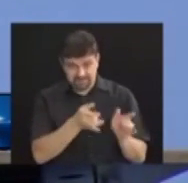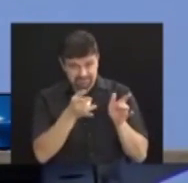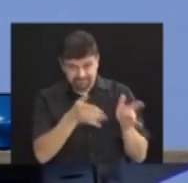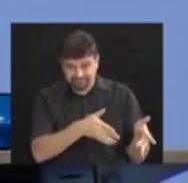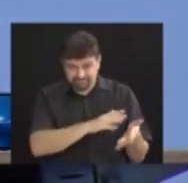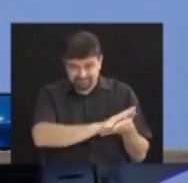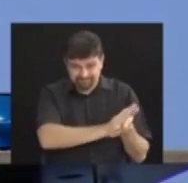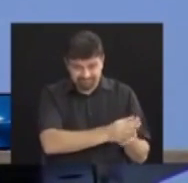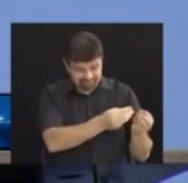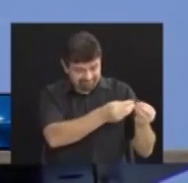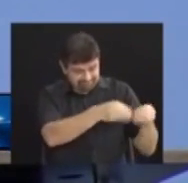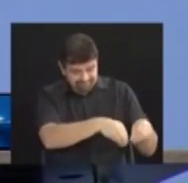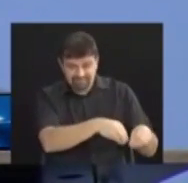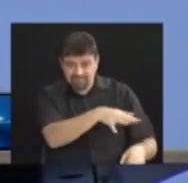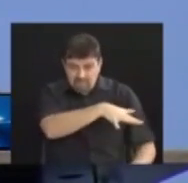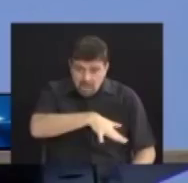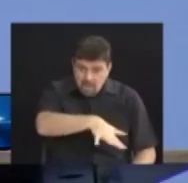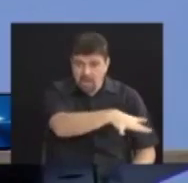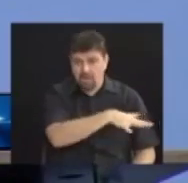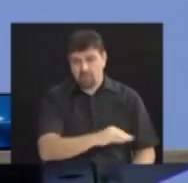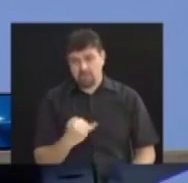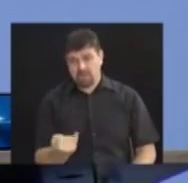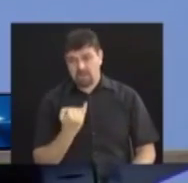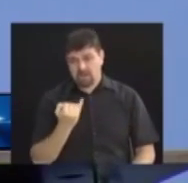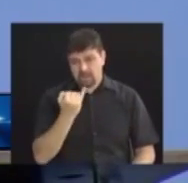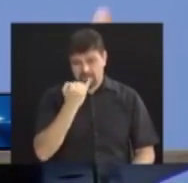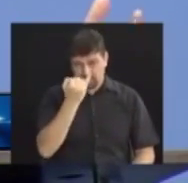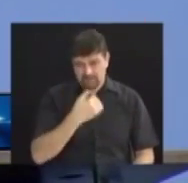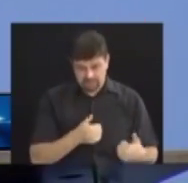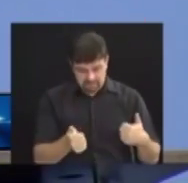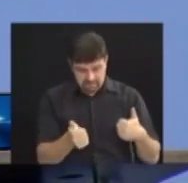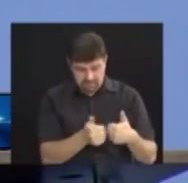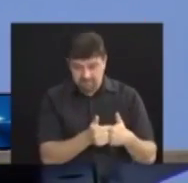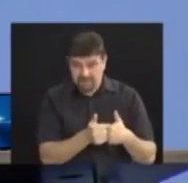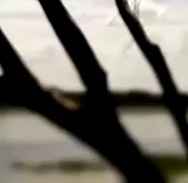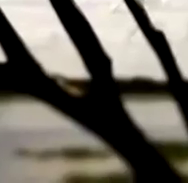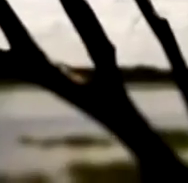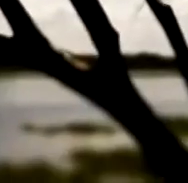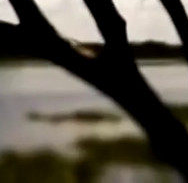importante que nós temos, que é uma área que ela é vizinha, inclusive a Mata Santa